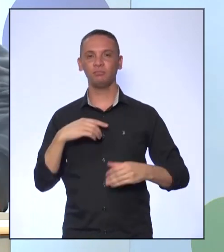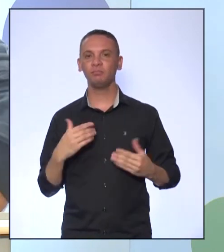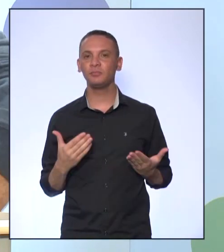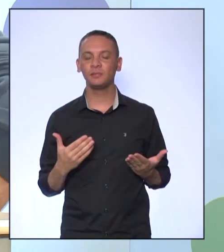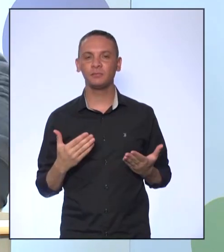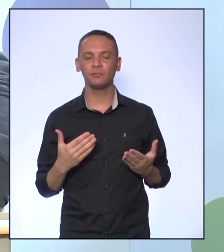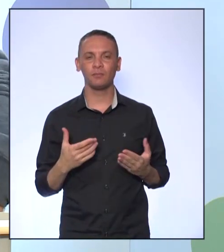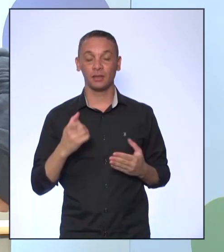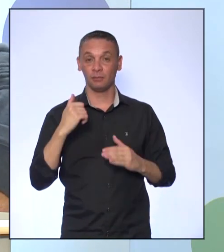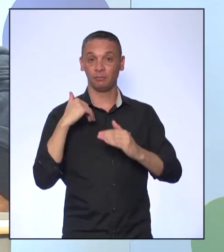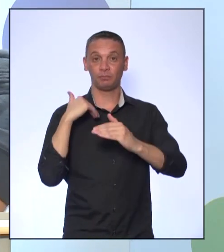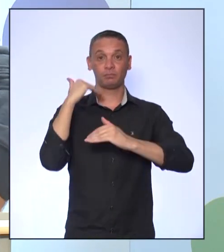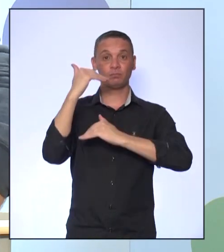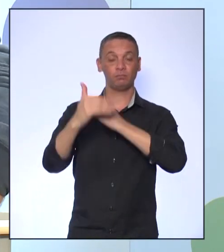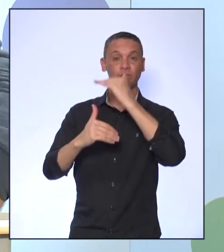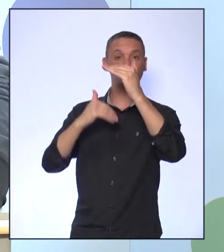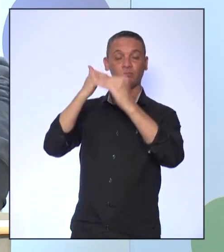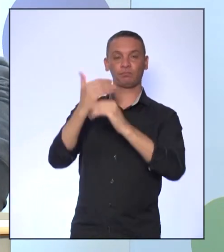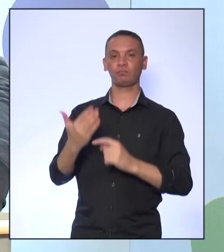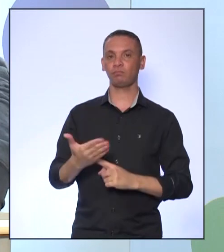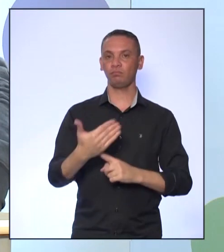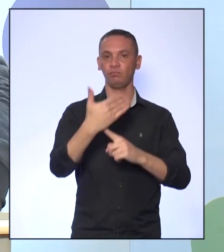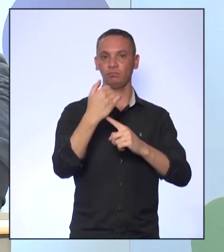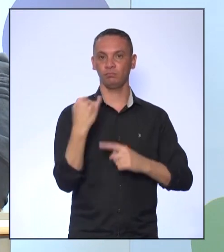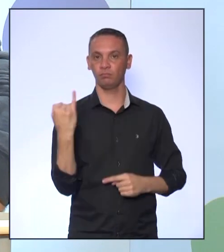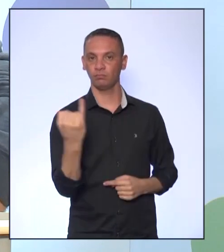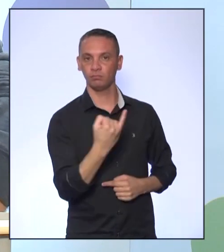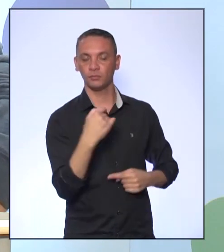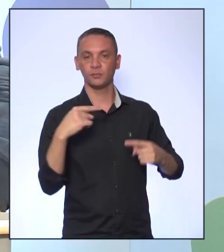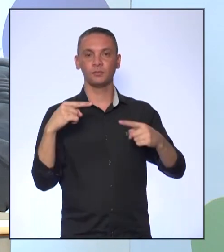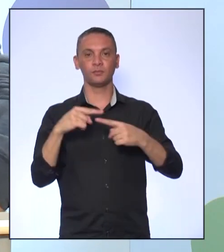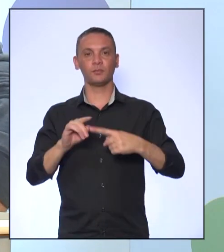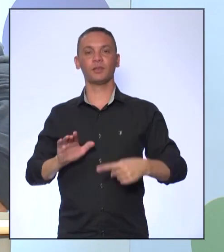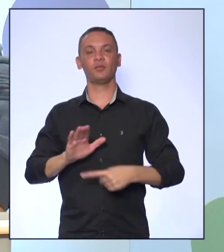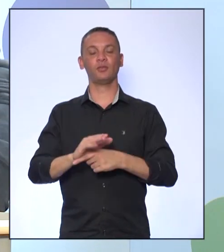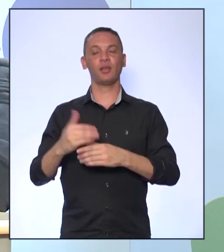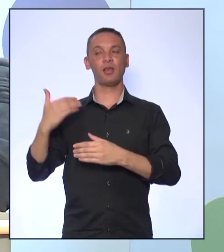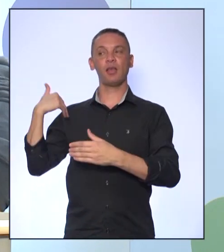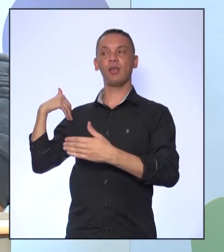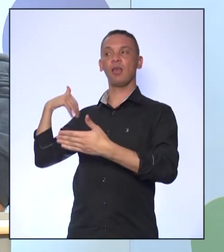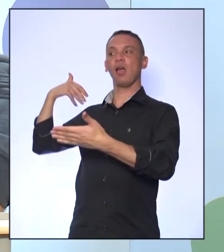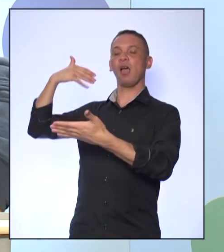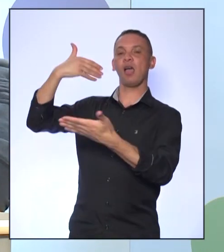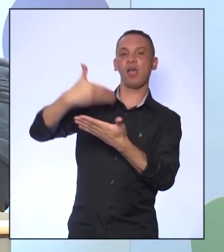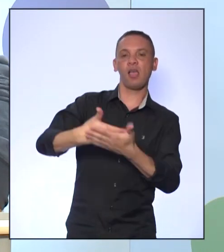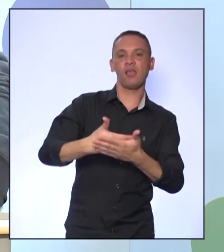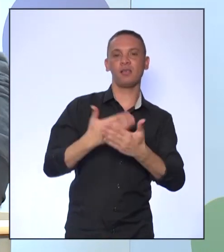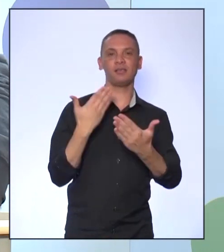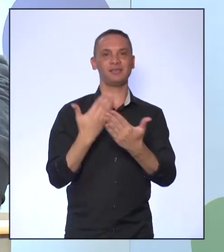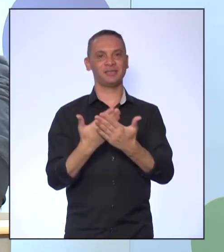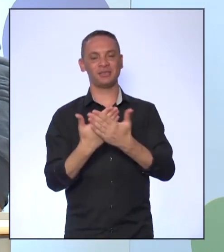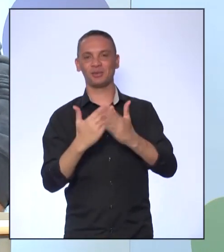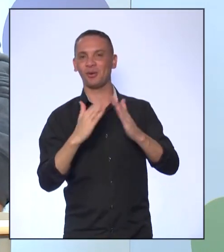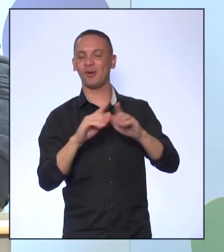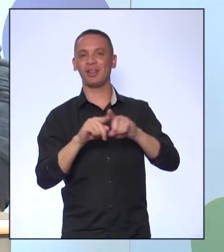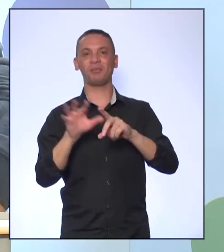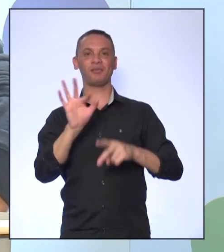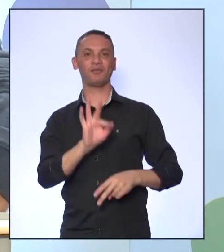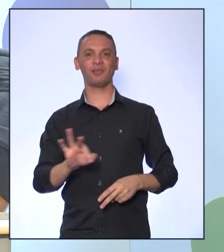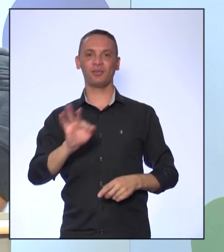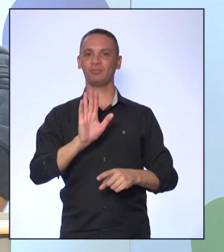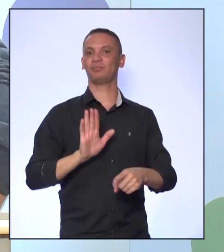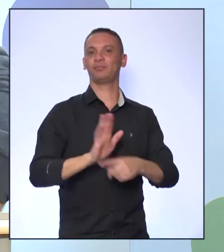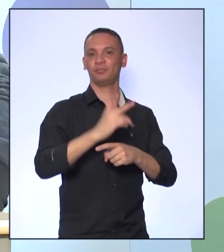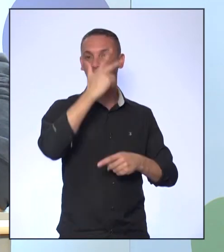um desenvolvimento elevado da tecnologia, isso vem da escola. Vem das universidades, vem das escolas, e isso